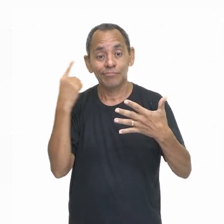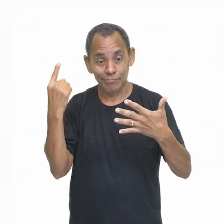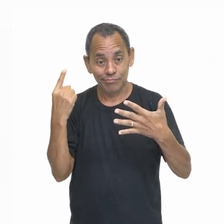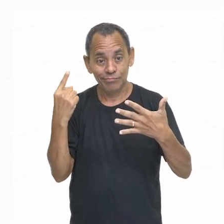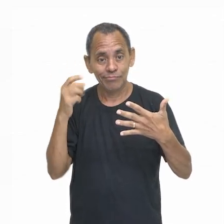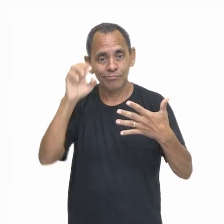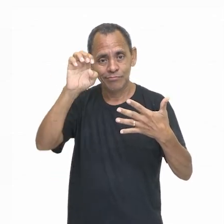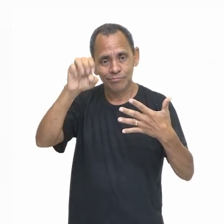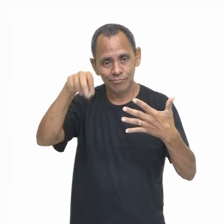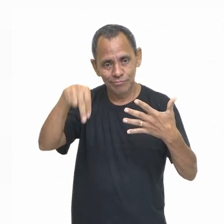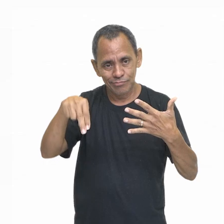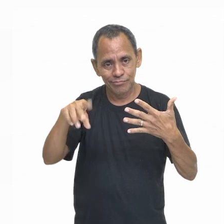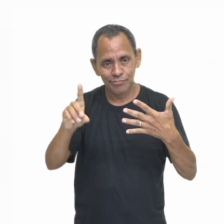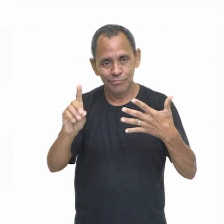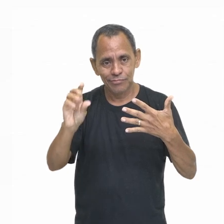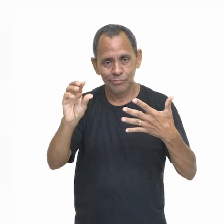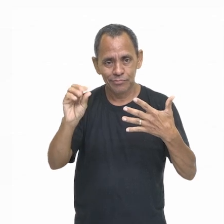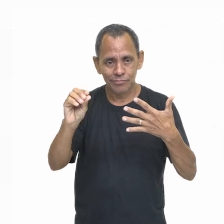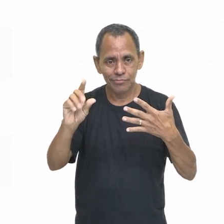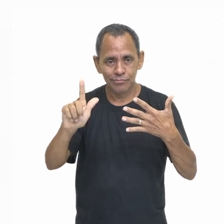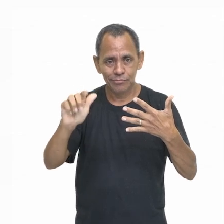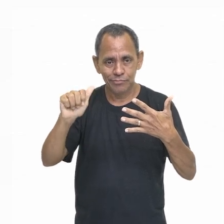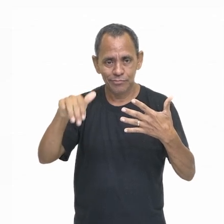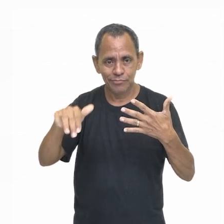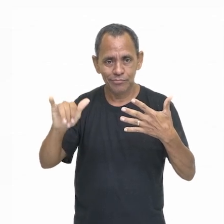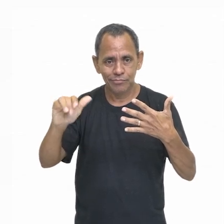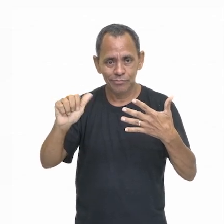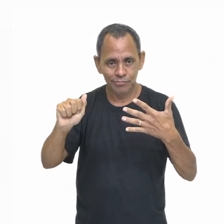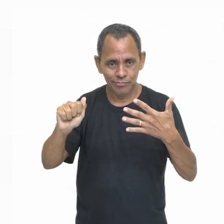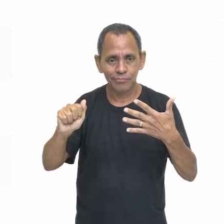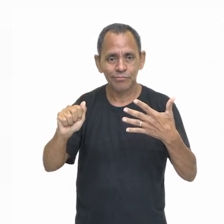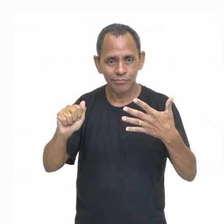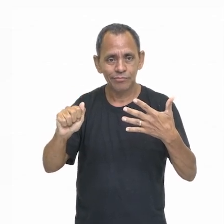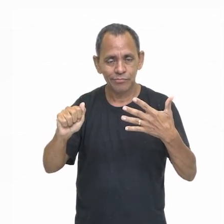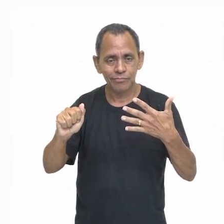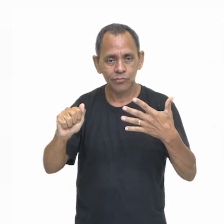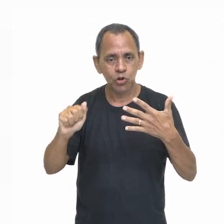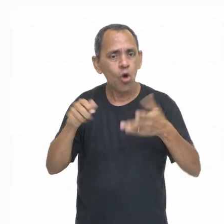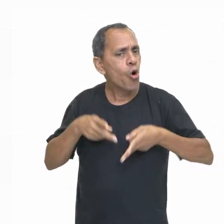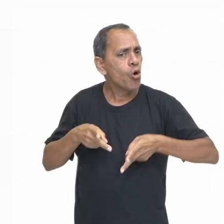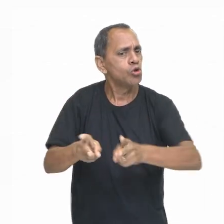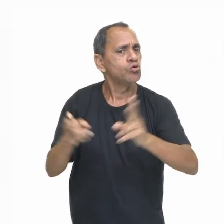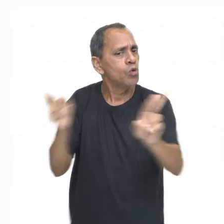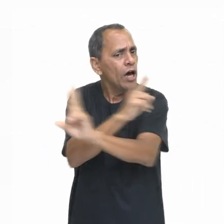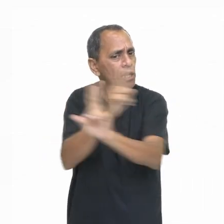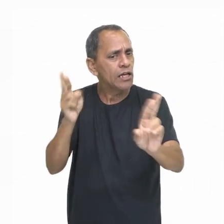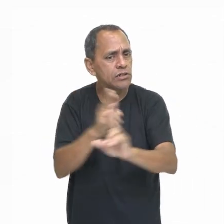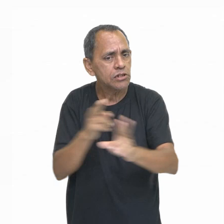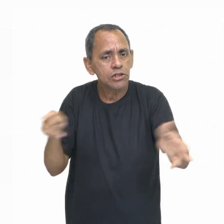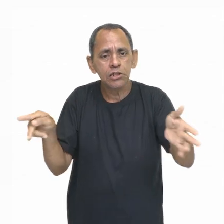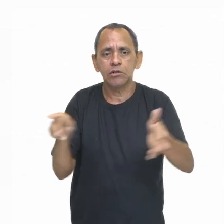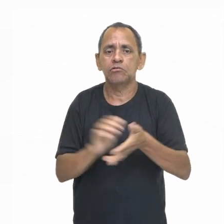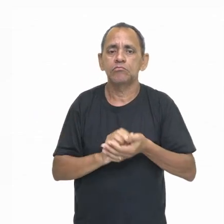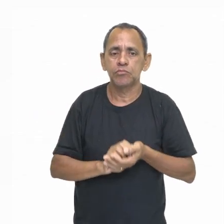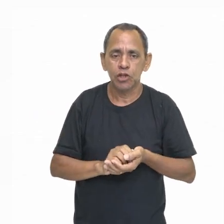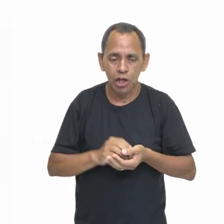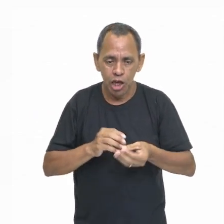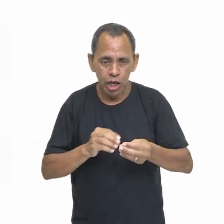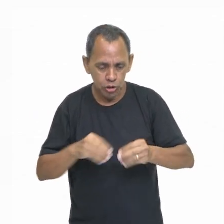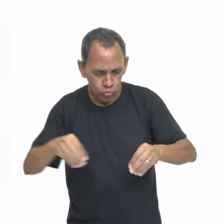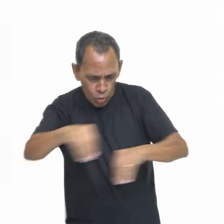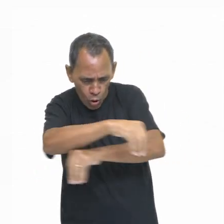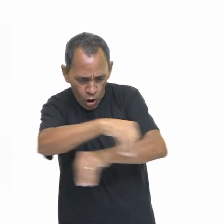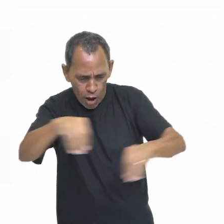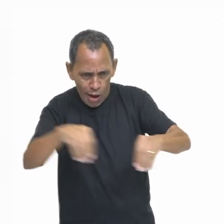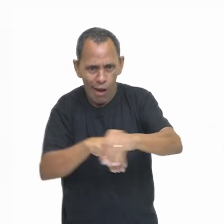endogamia, que é o quê? Preserva-se a relação entre os próprios. Então,